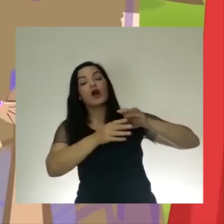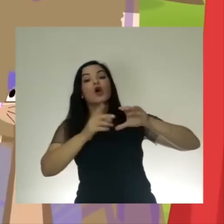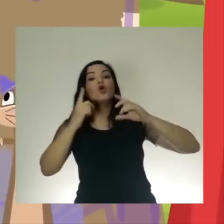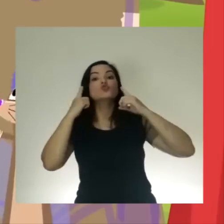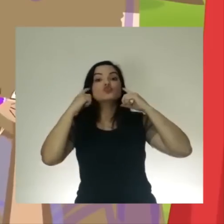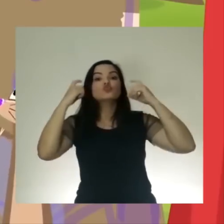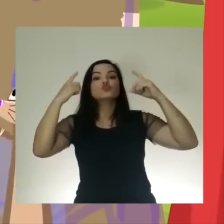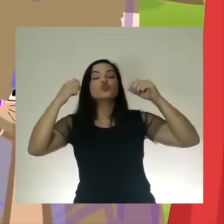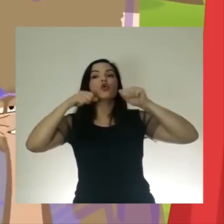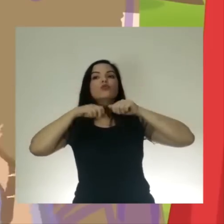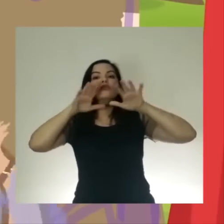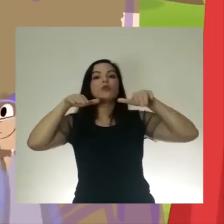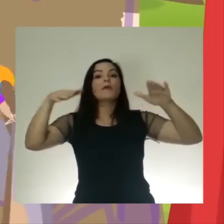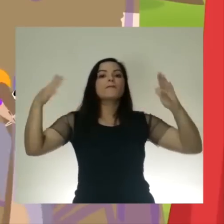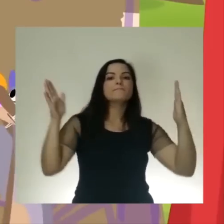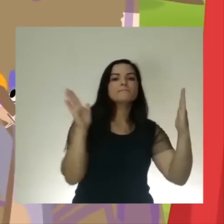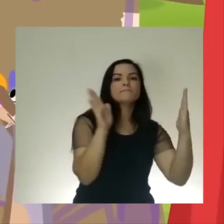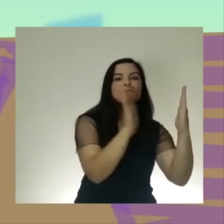você.